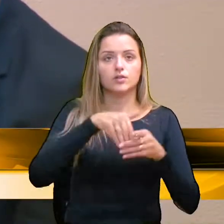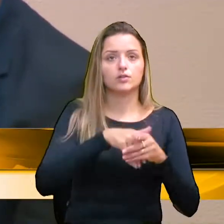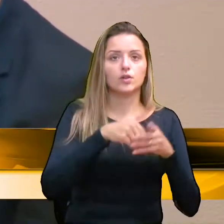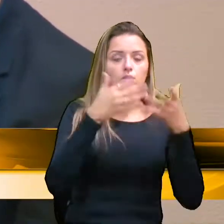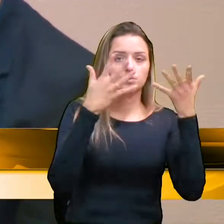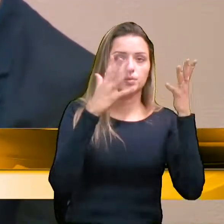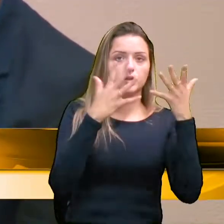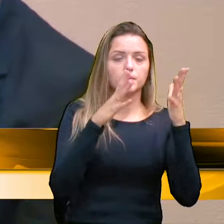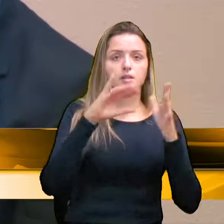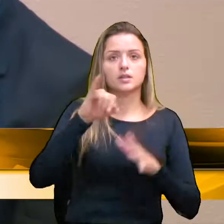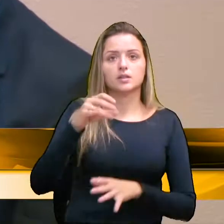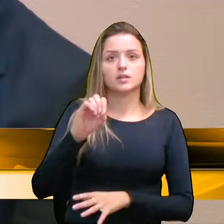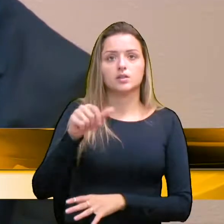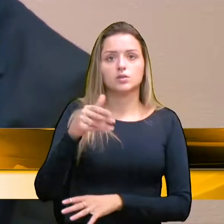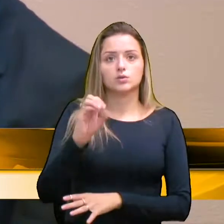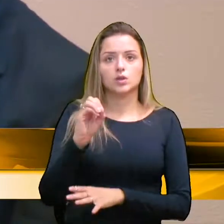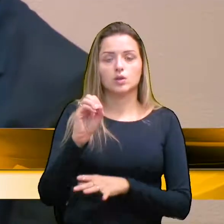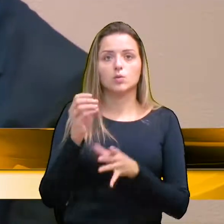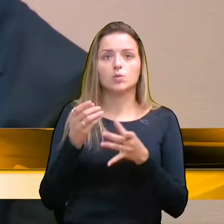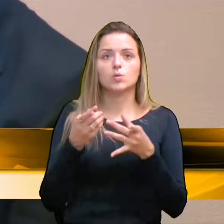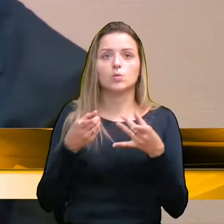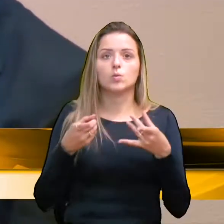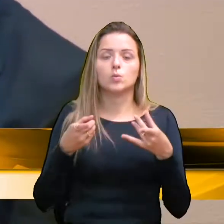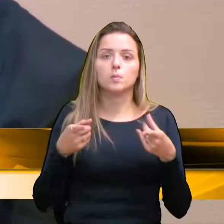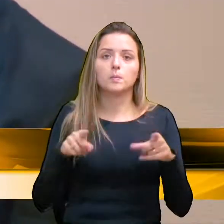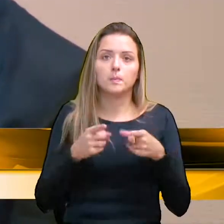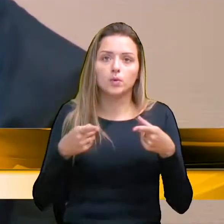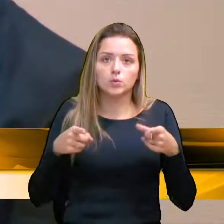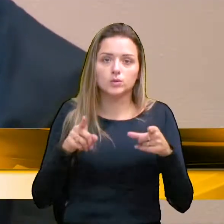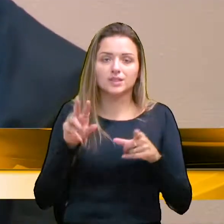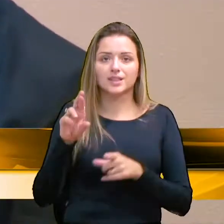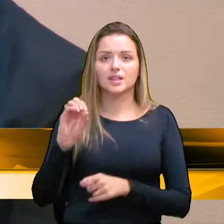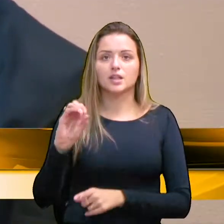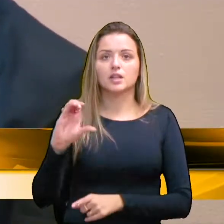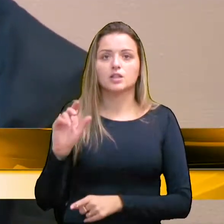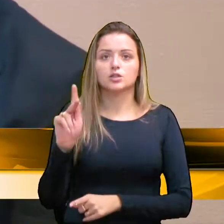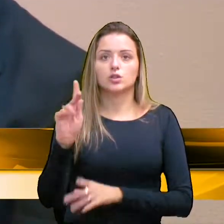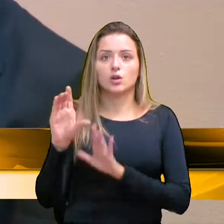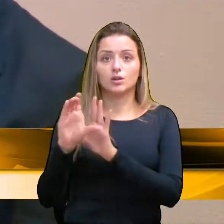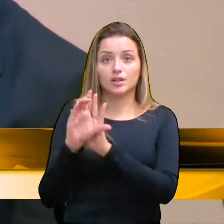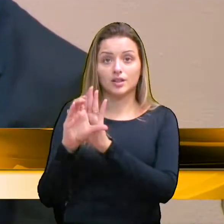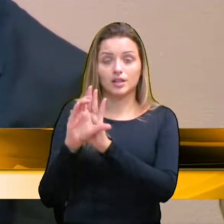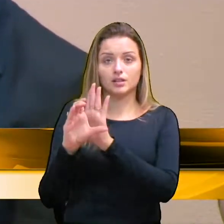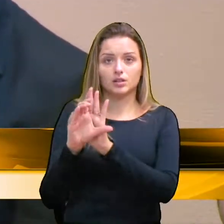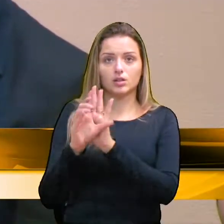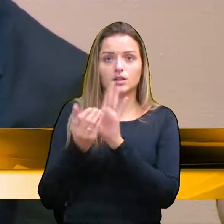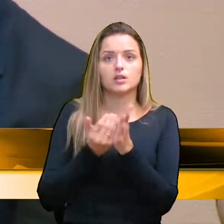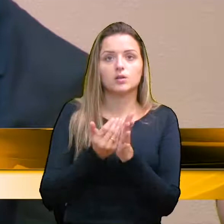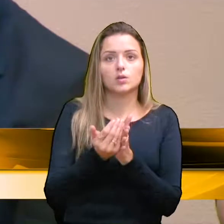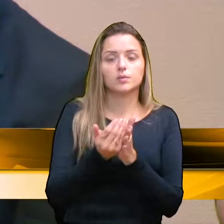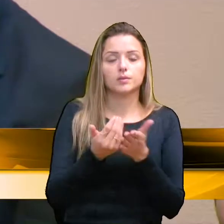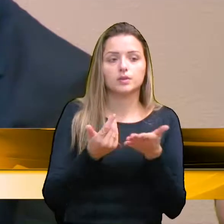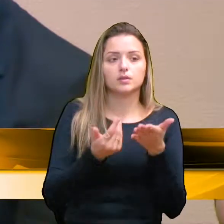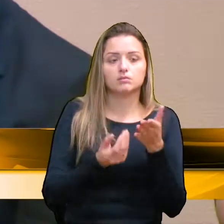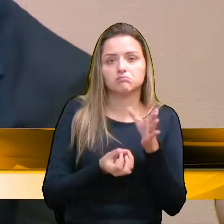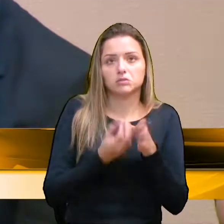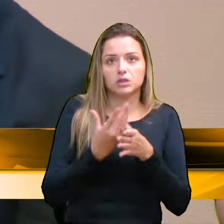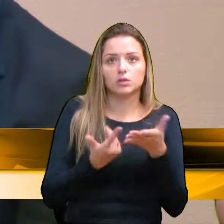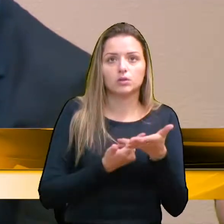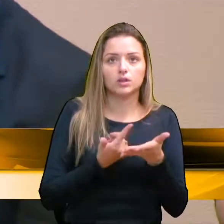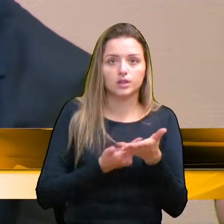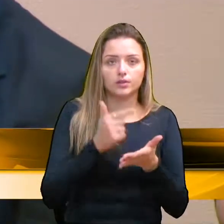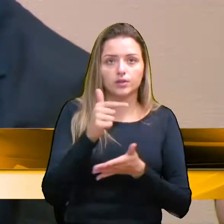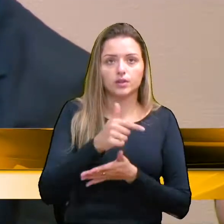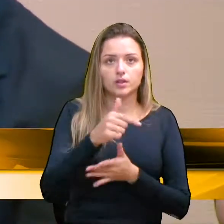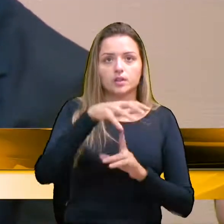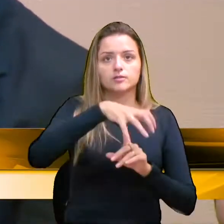Emer, da banda Rava, uma banda de rock católico. Completou 20 anos, lançou livro também na Feira do Livro desse ano, Nossa História,